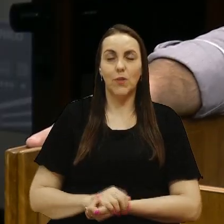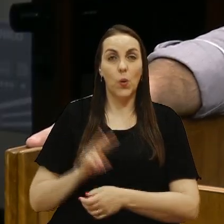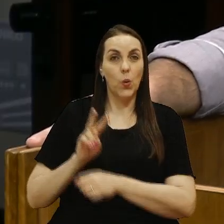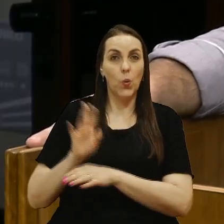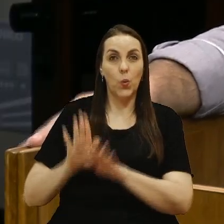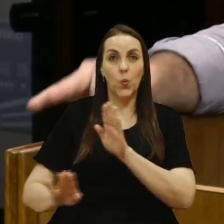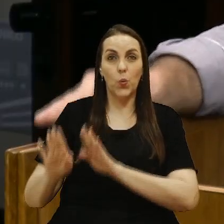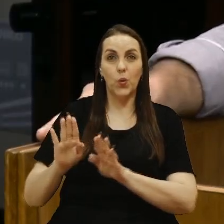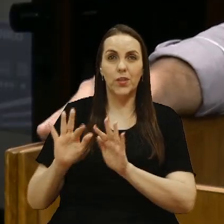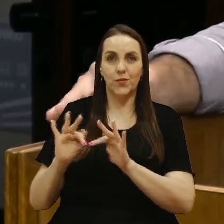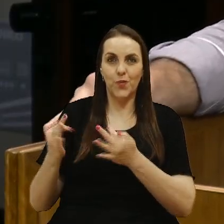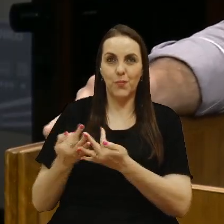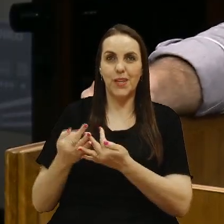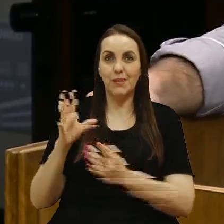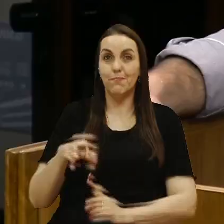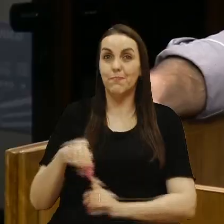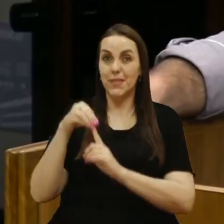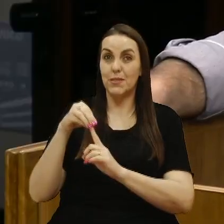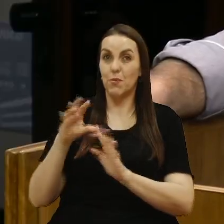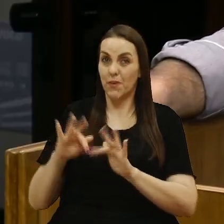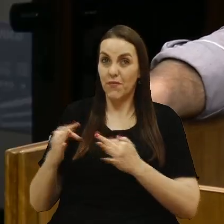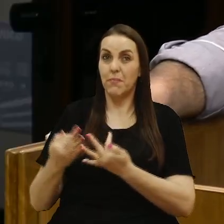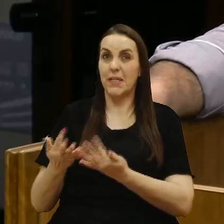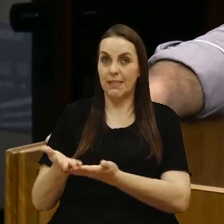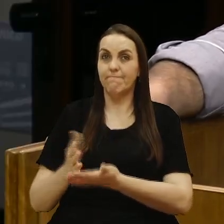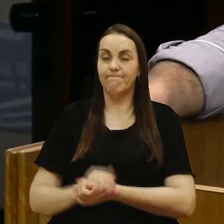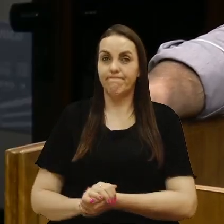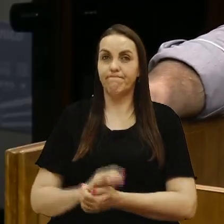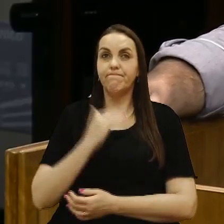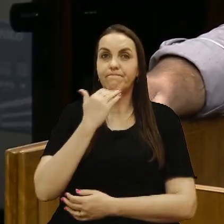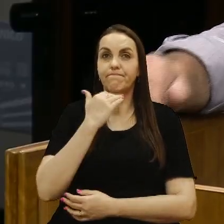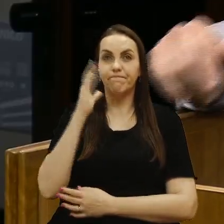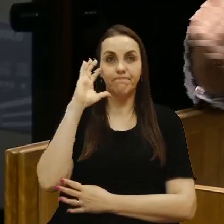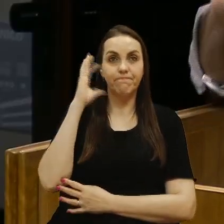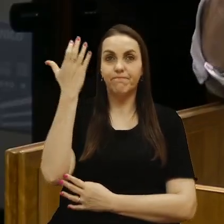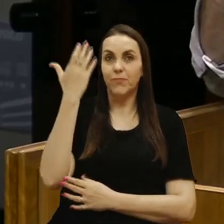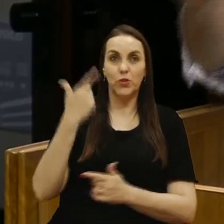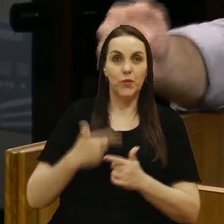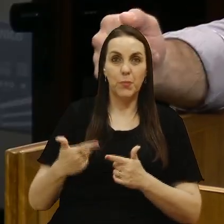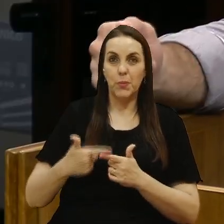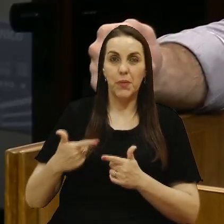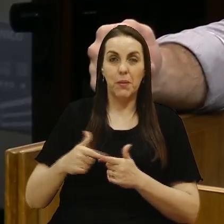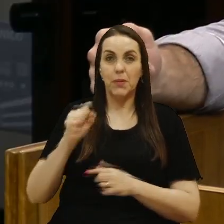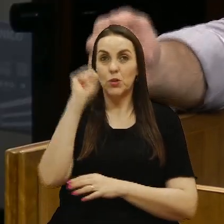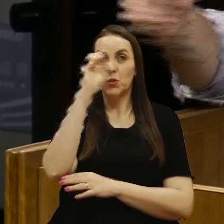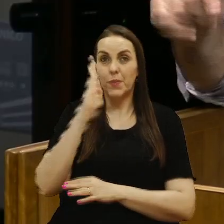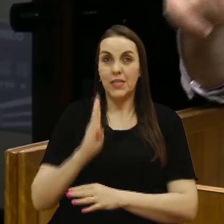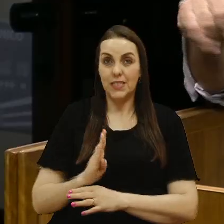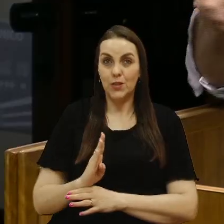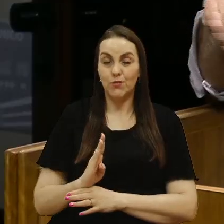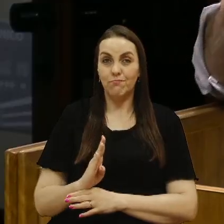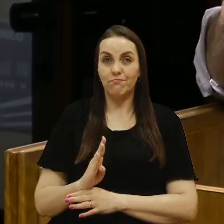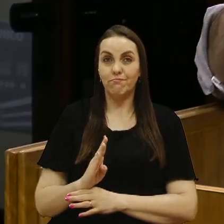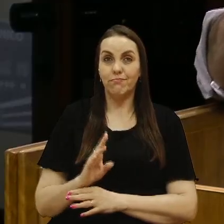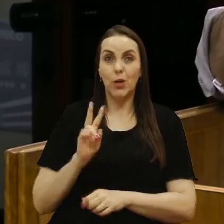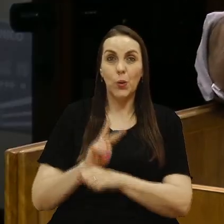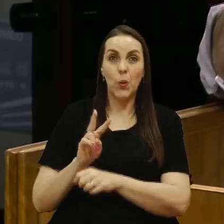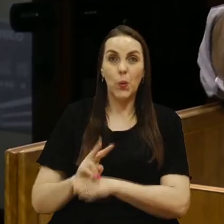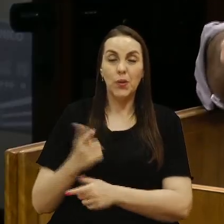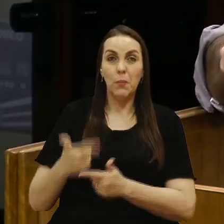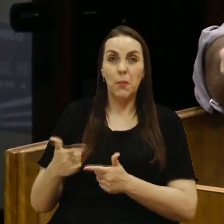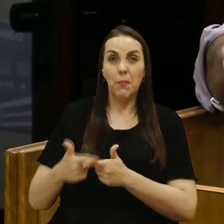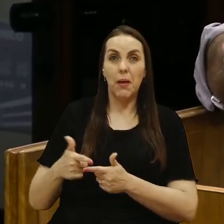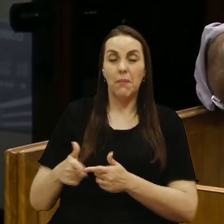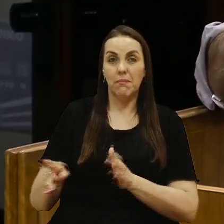suas famílias, principalmente das famílias. Não adianta a gente querer resolver os problemas do Brasil e a gente não cuidar dos problemas da nossa